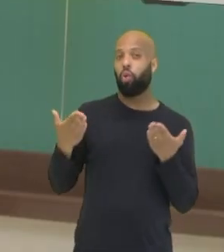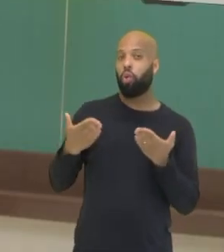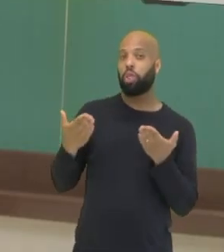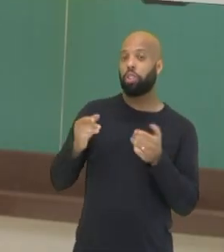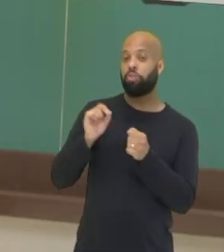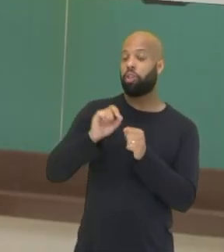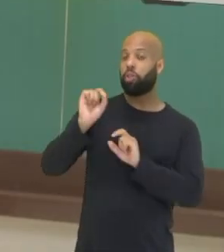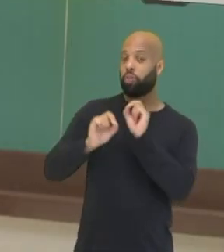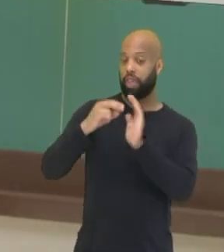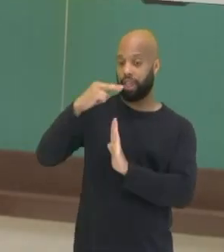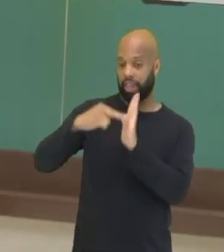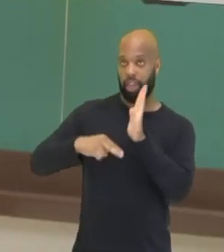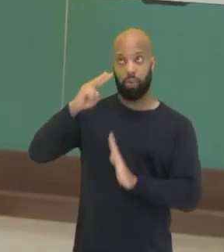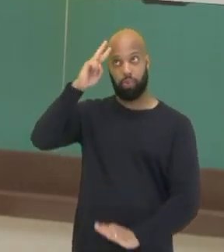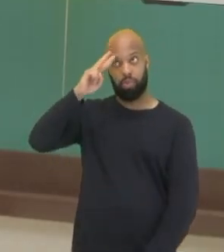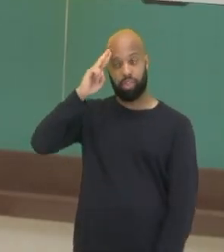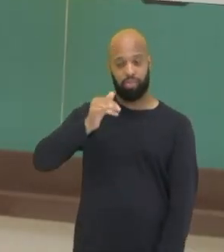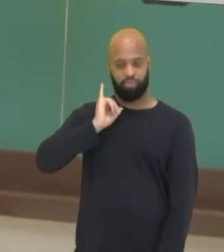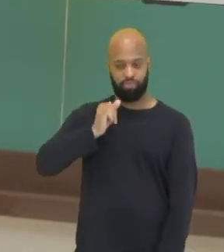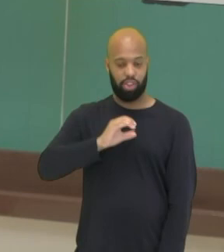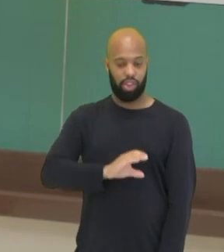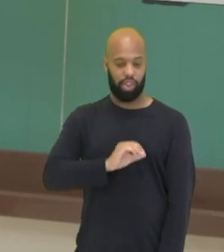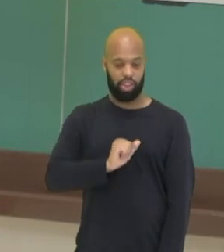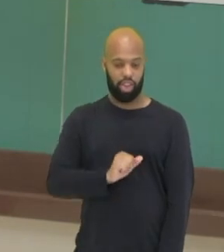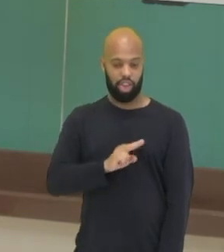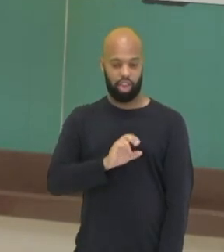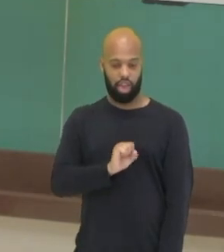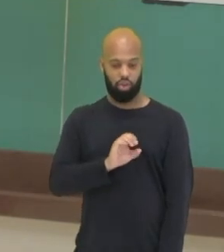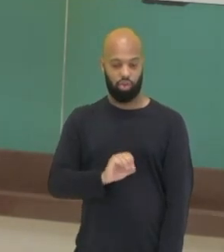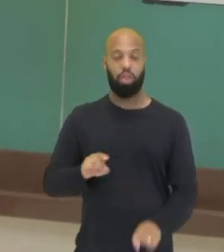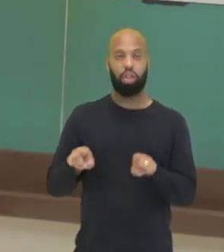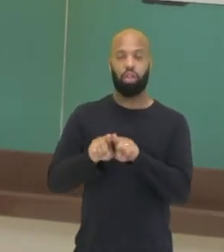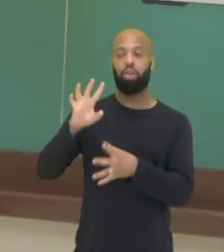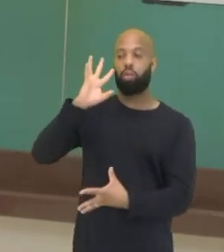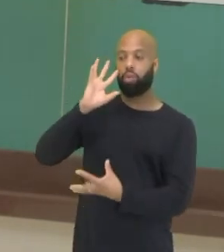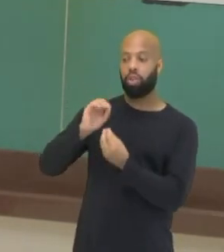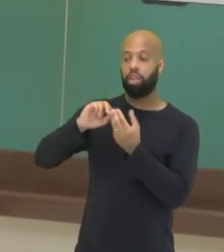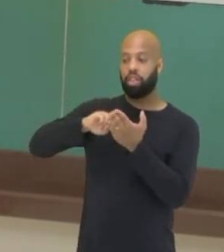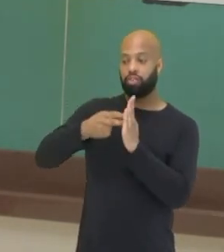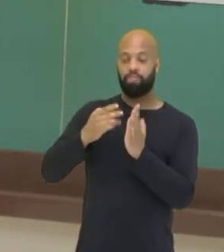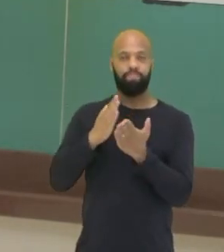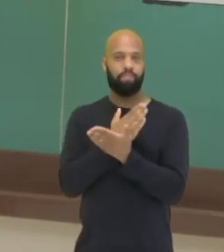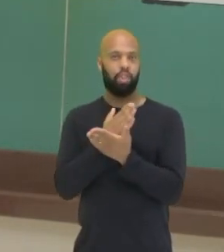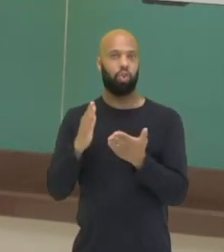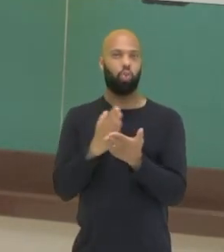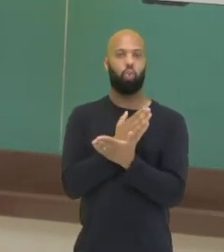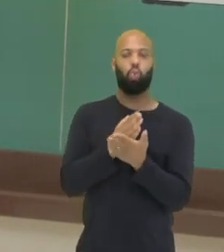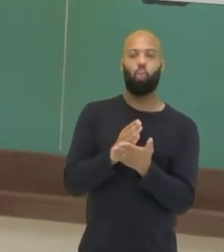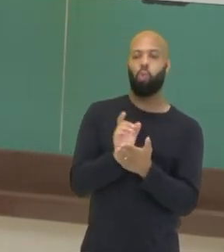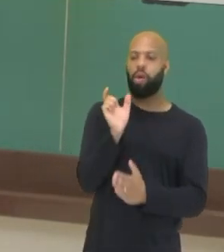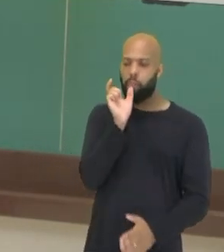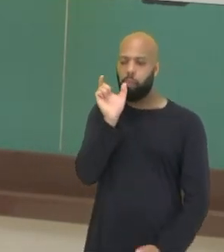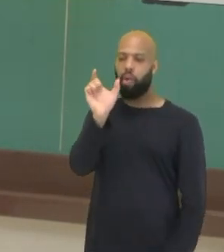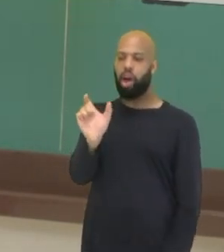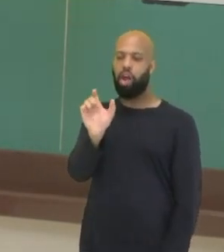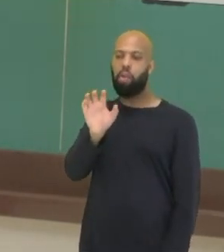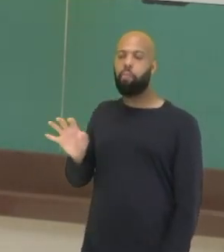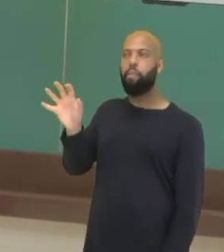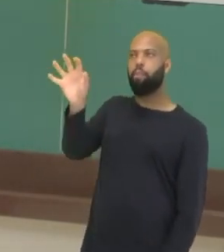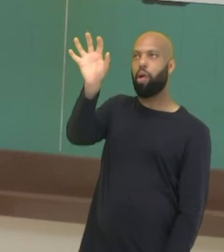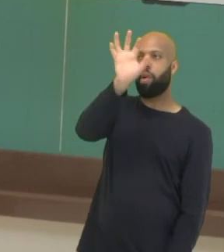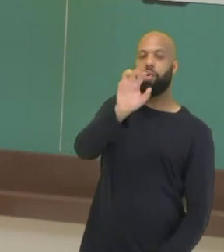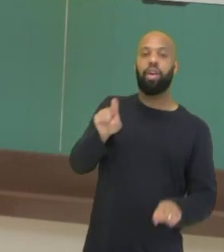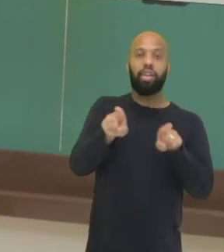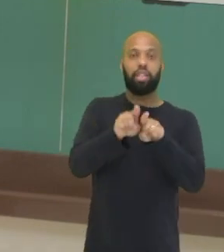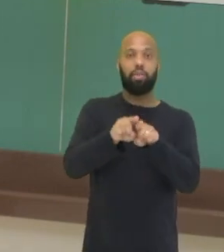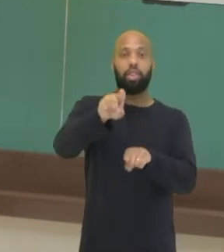Lemos um caos, certo? Compreendemos o significado de algumas expressões regionais e também produzimos o